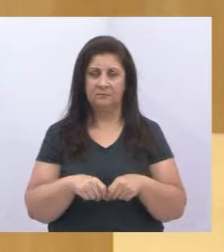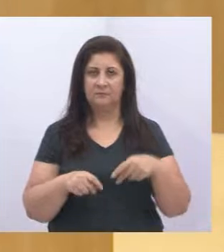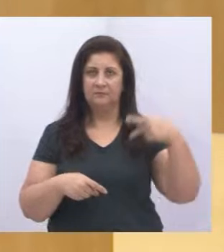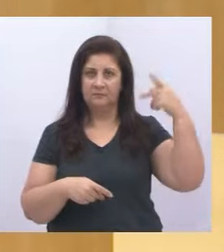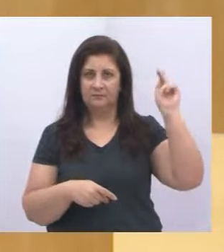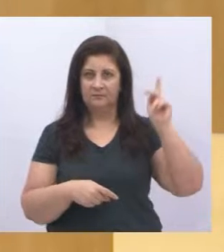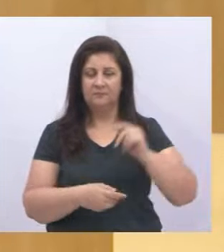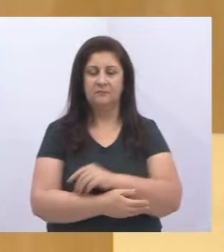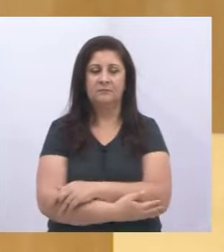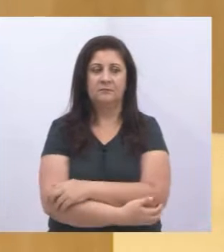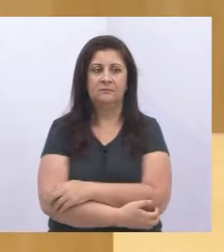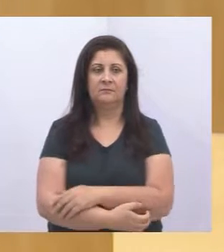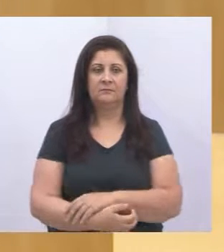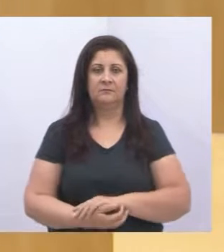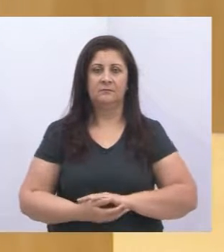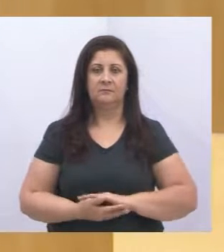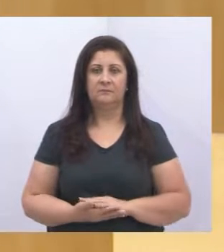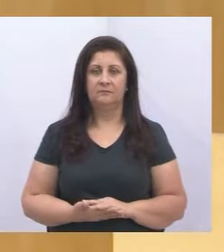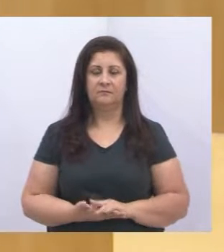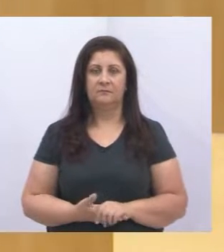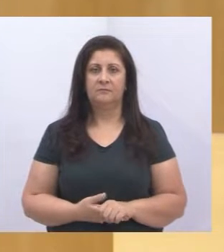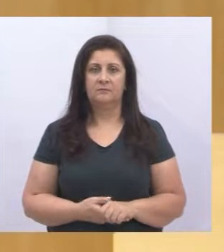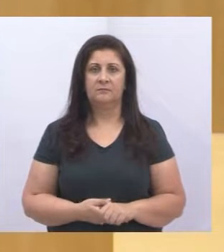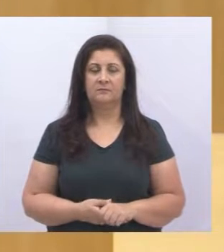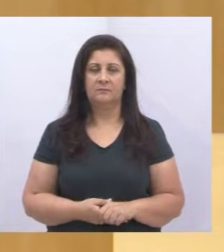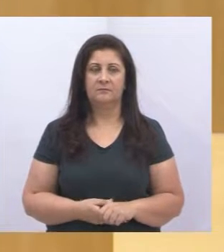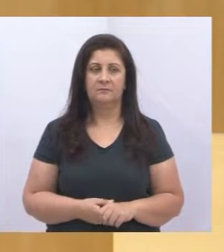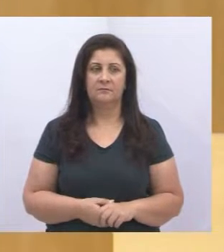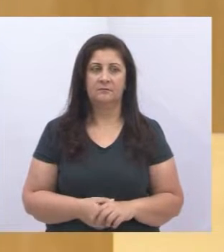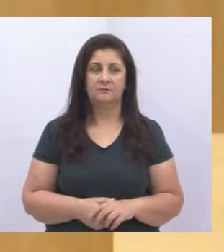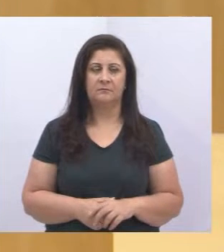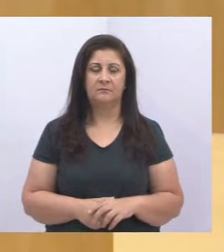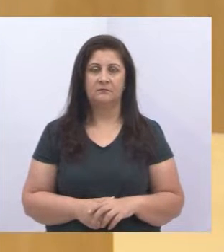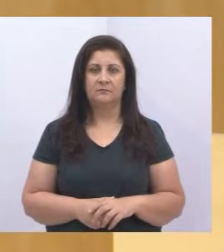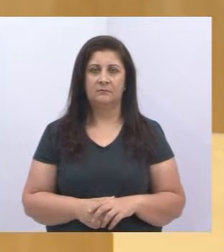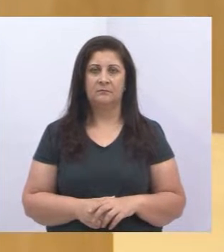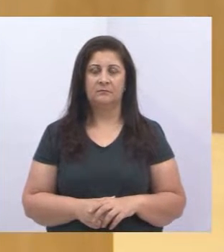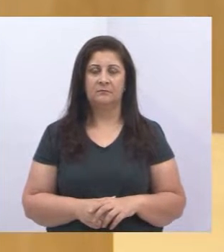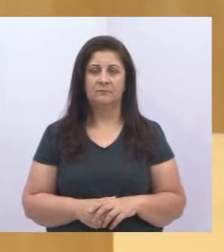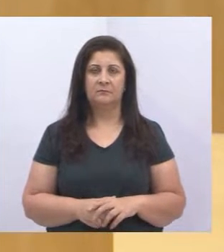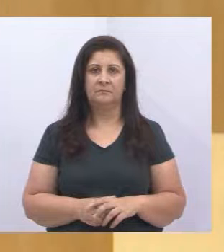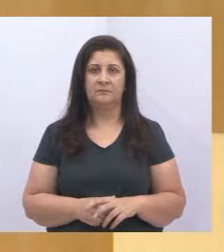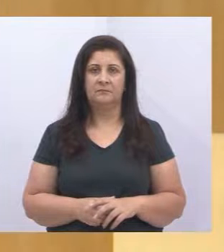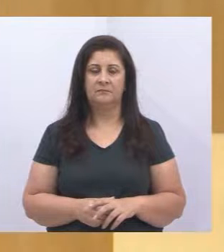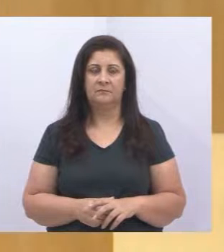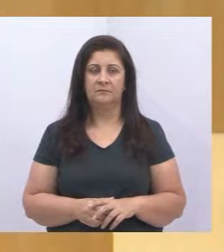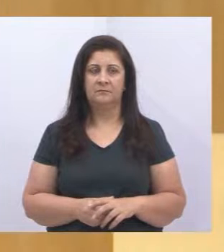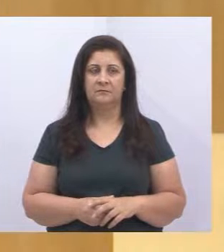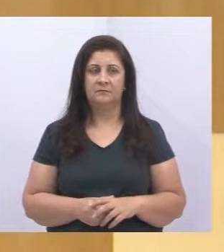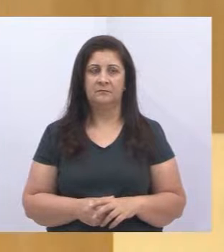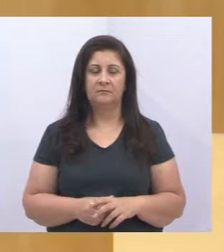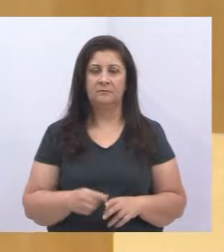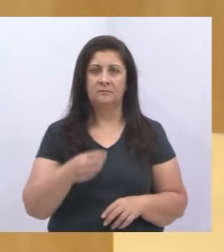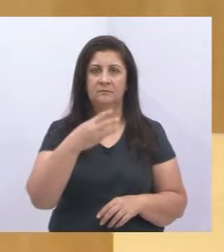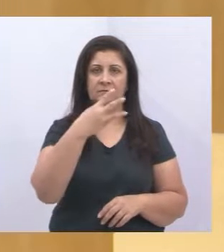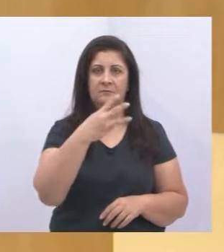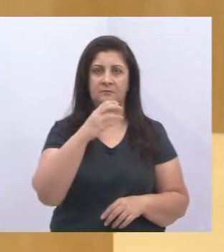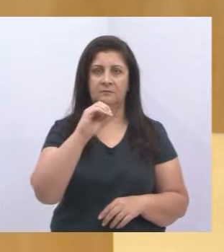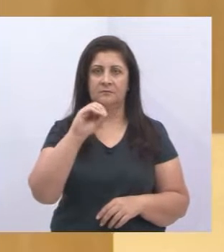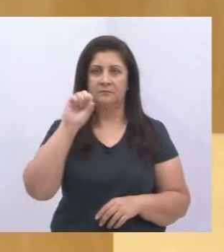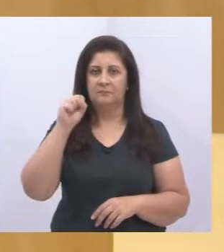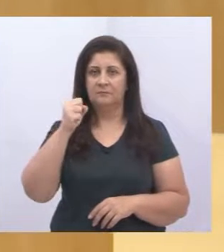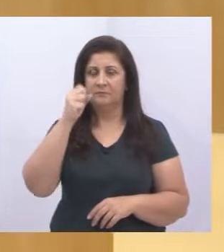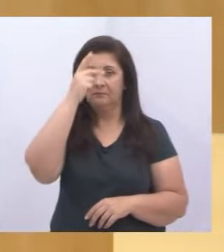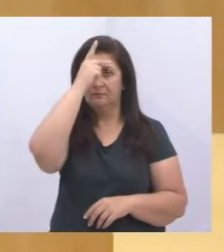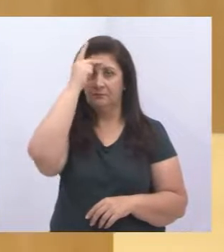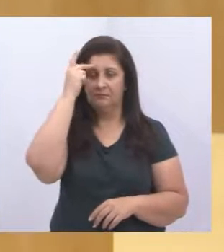do povo, né? Gabinete do povo, que é, estou aqui na Câmara Municipal, gabinete 10, 308